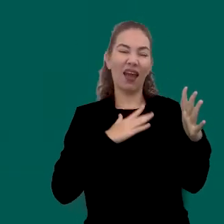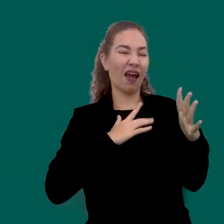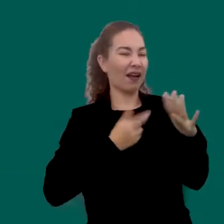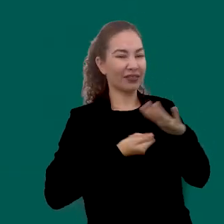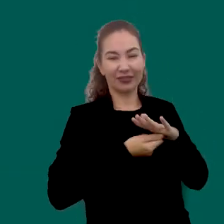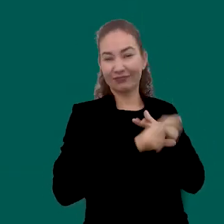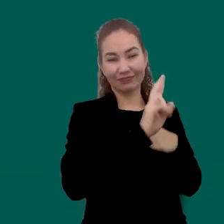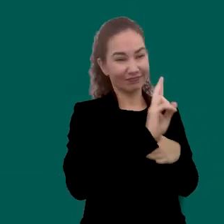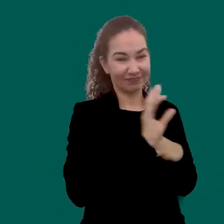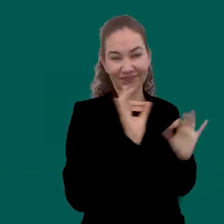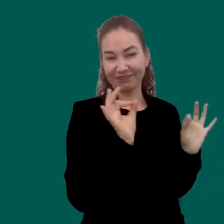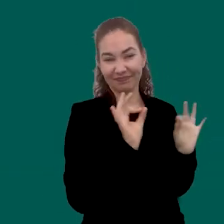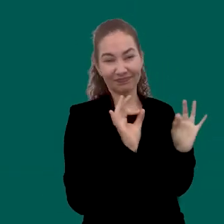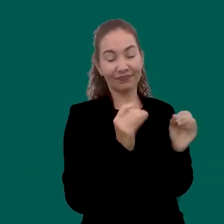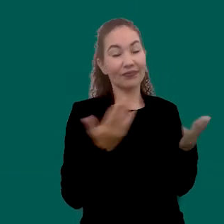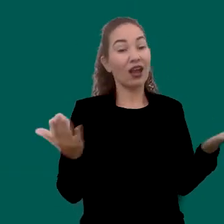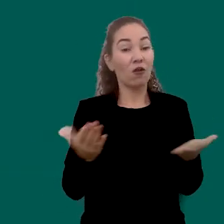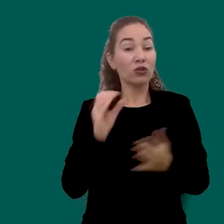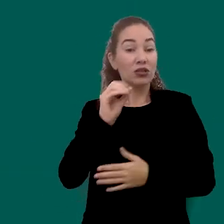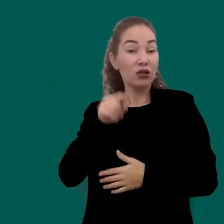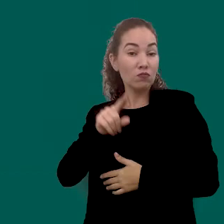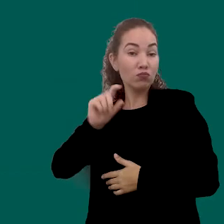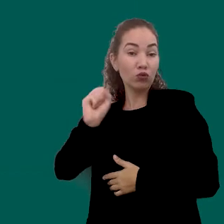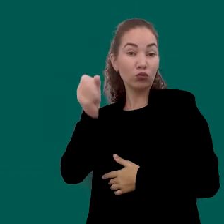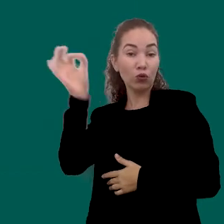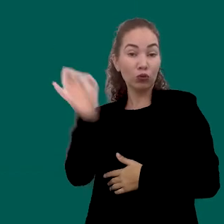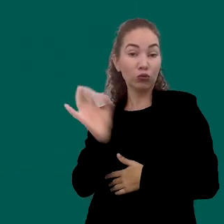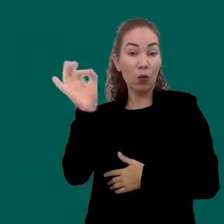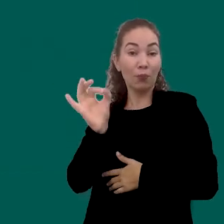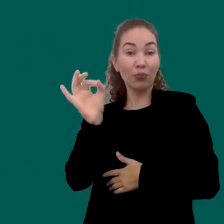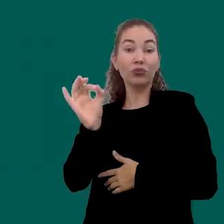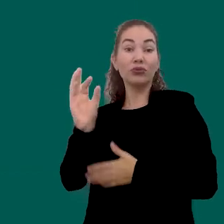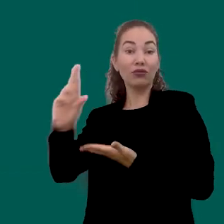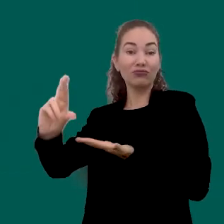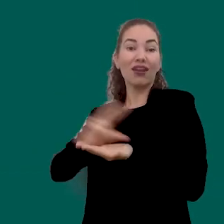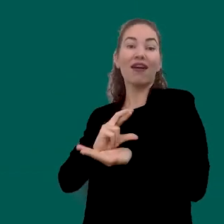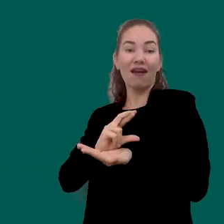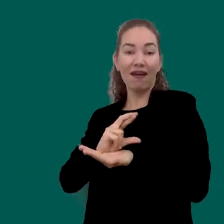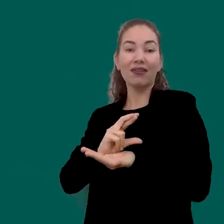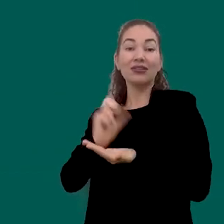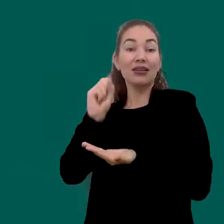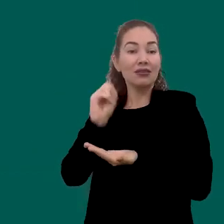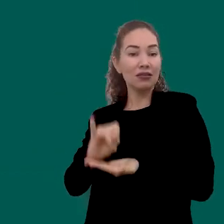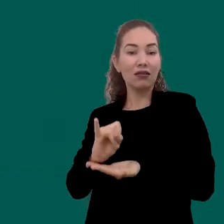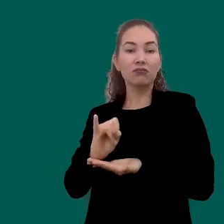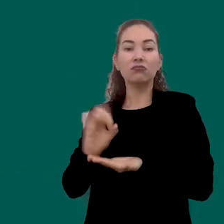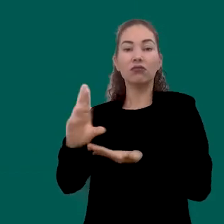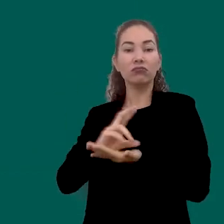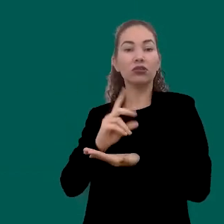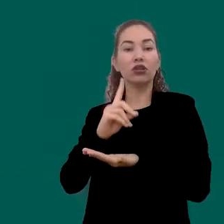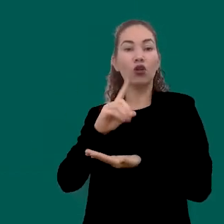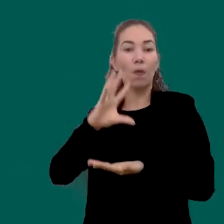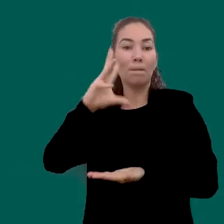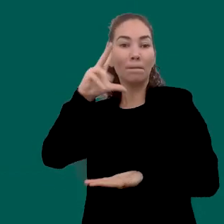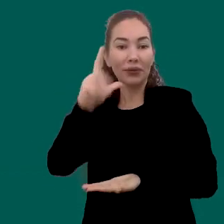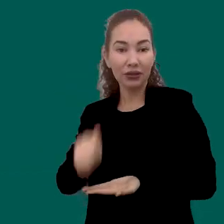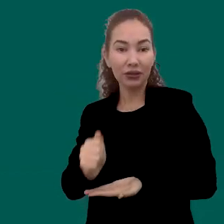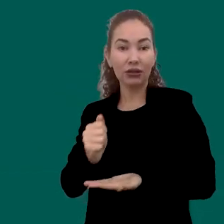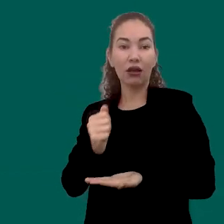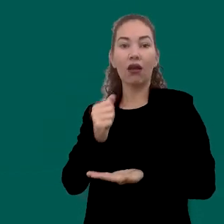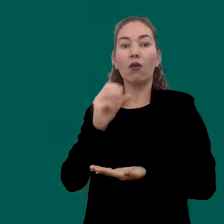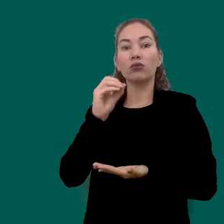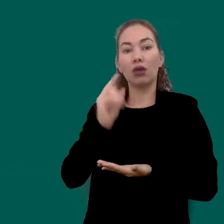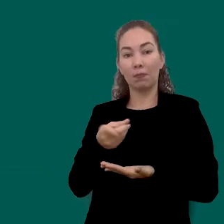investir. Hoje a gente investe 0,8% do faturamento. Se o faturamento for 1 milhão, é 0,8. Se for 2,